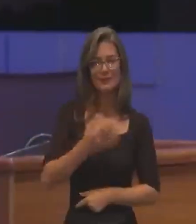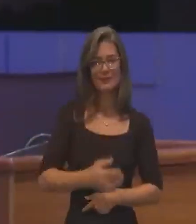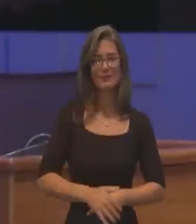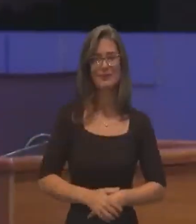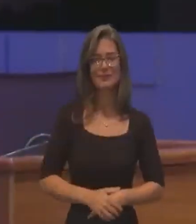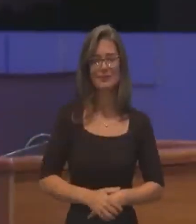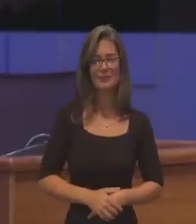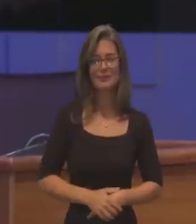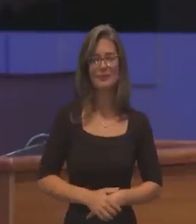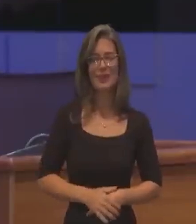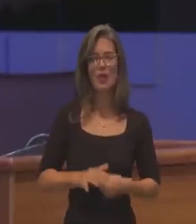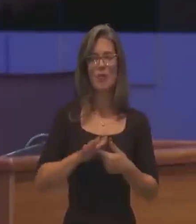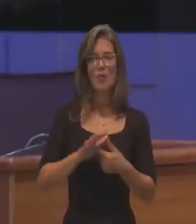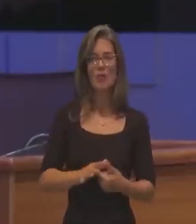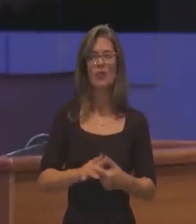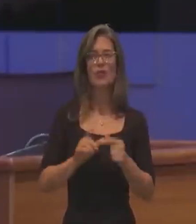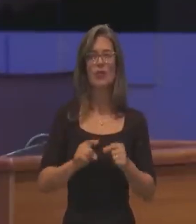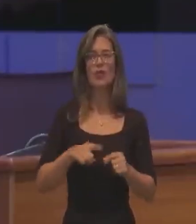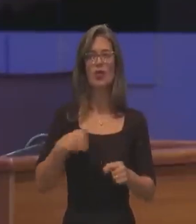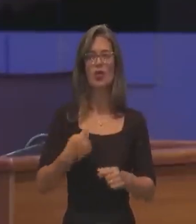o nosso corpo,